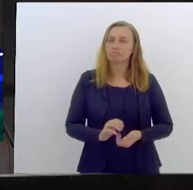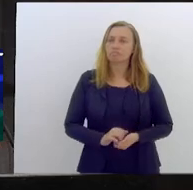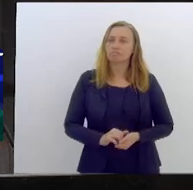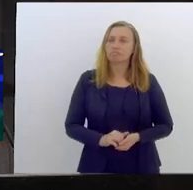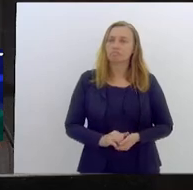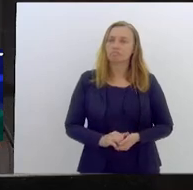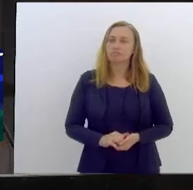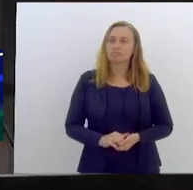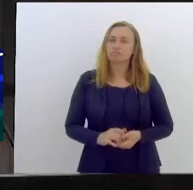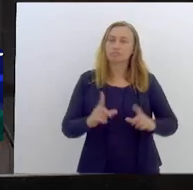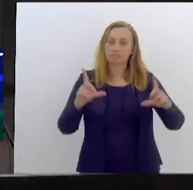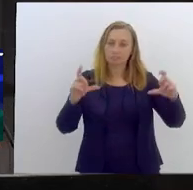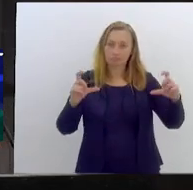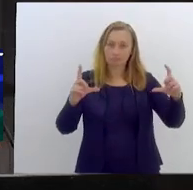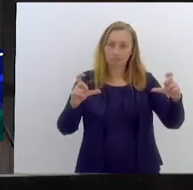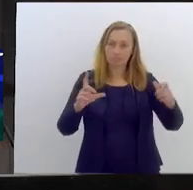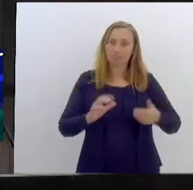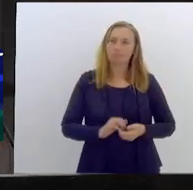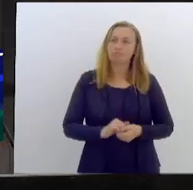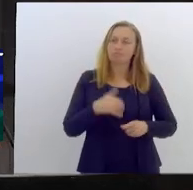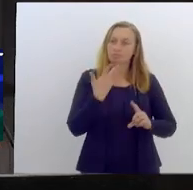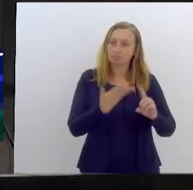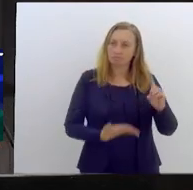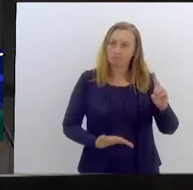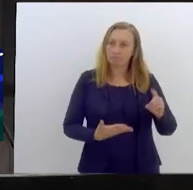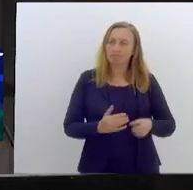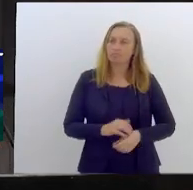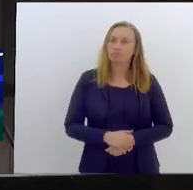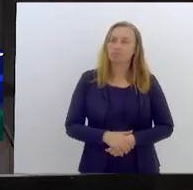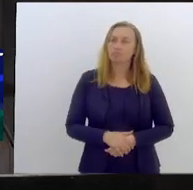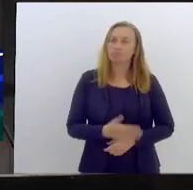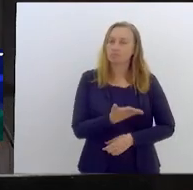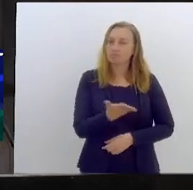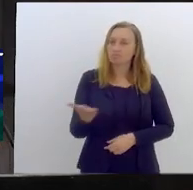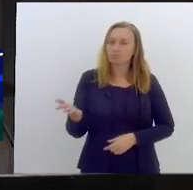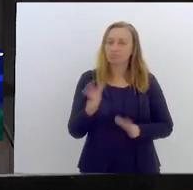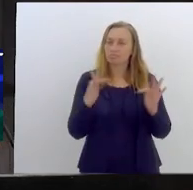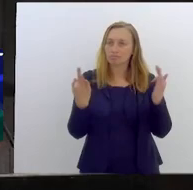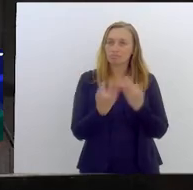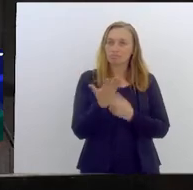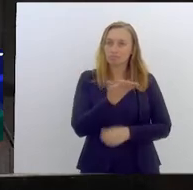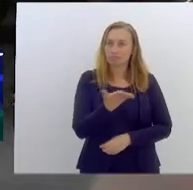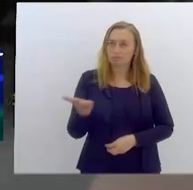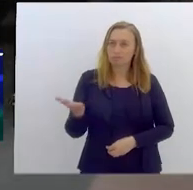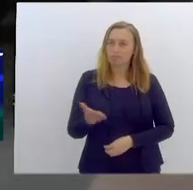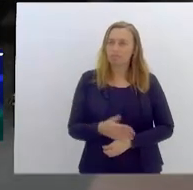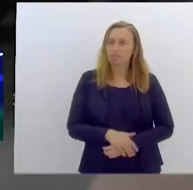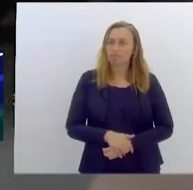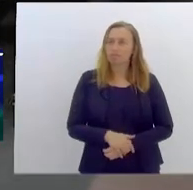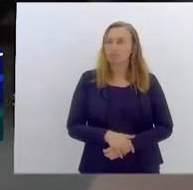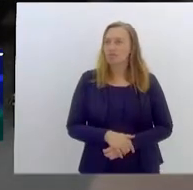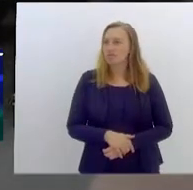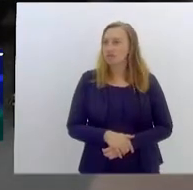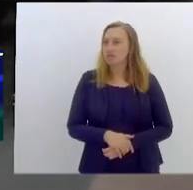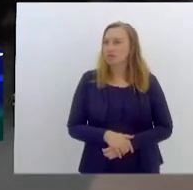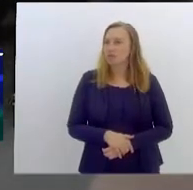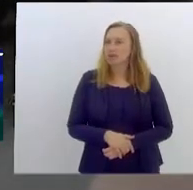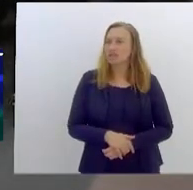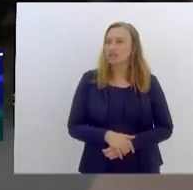poder fazer uma foto em homenagem aos senhores e aos familiares dos senhores. Capitão